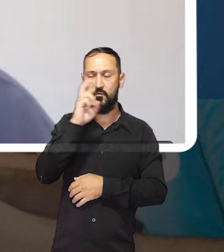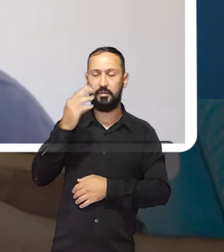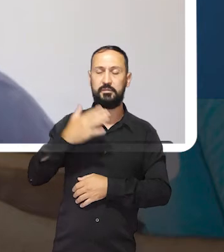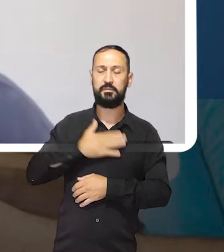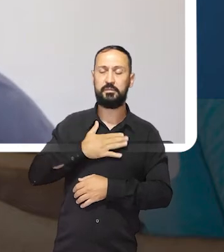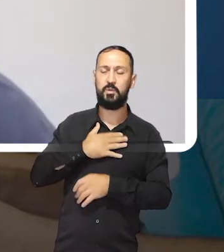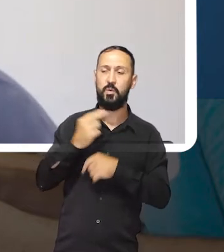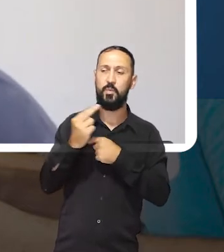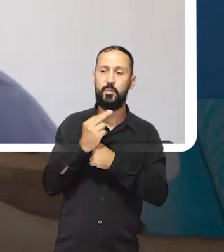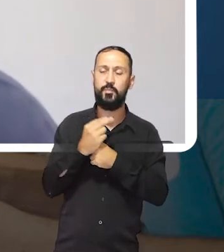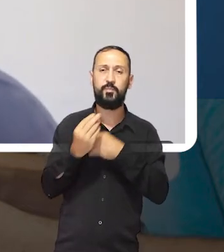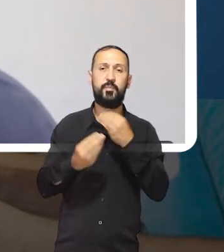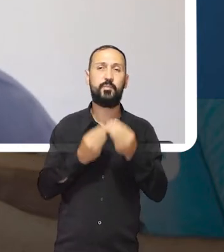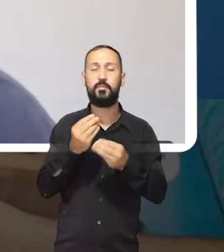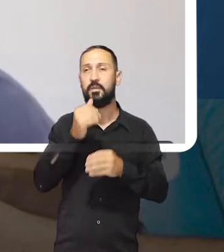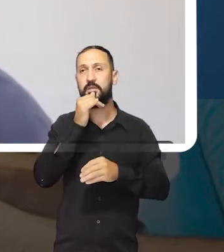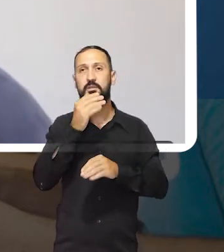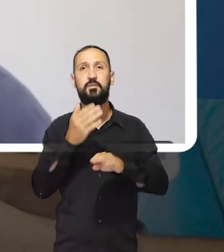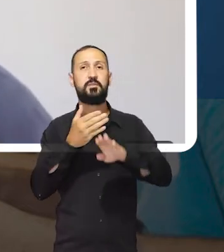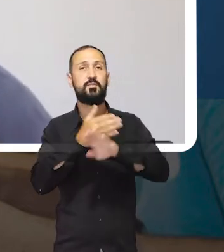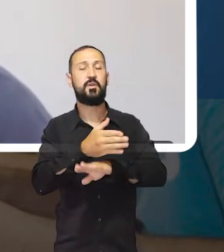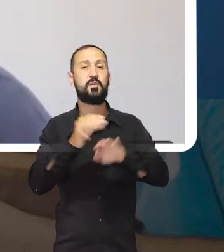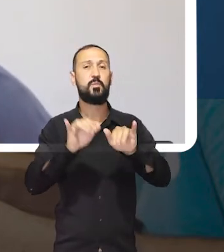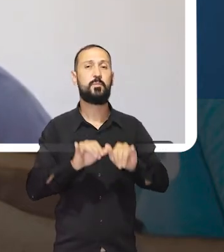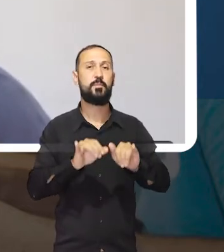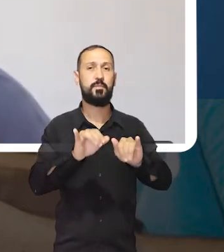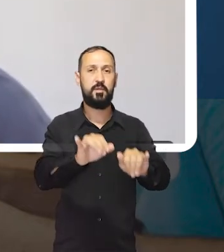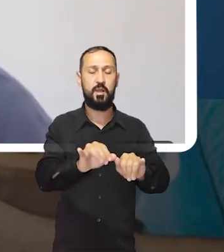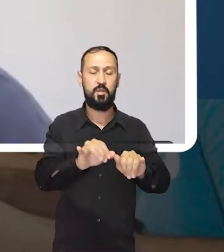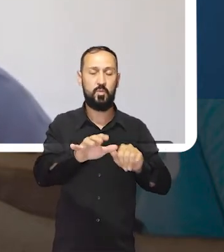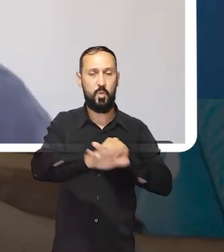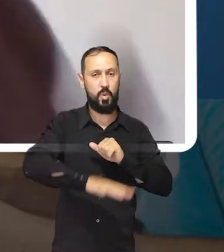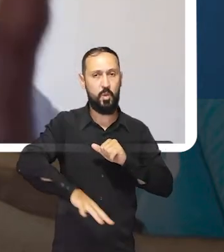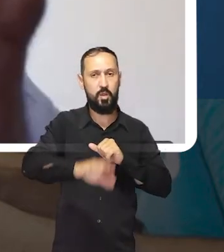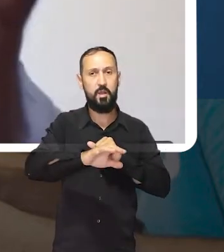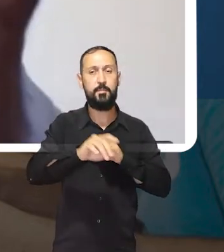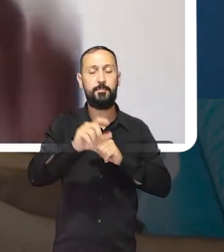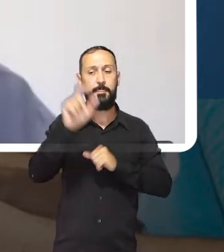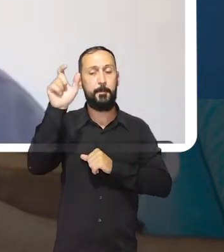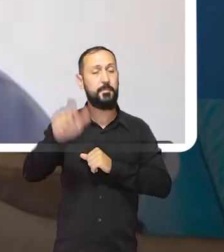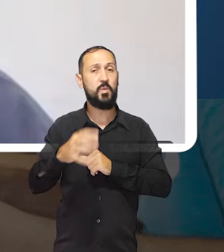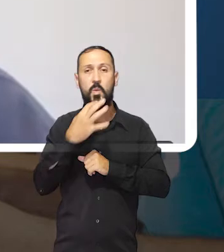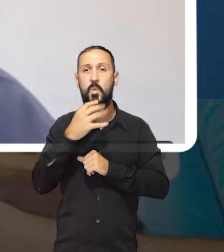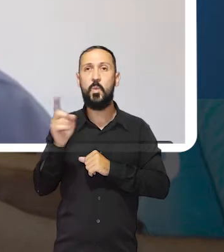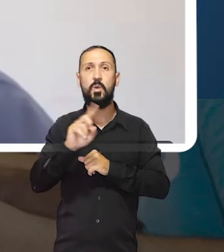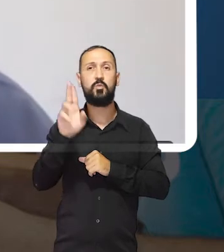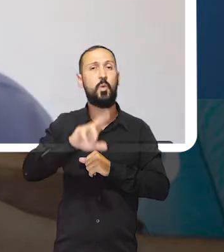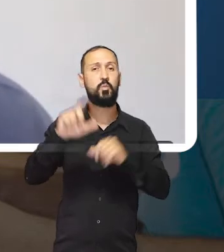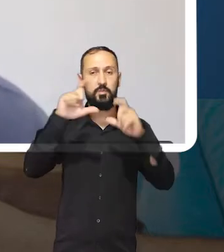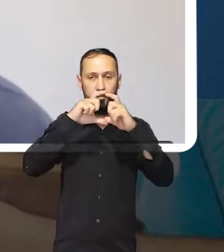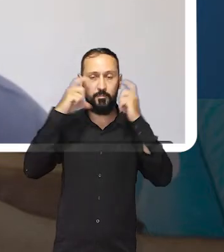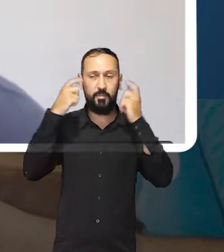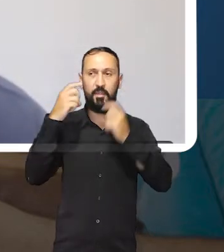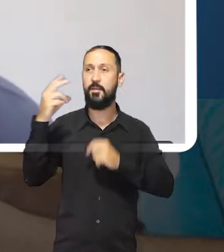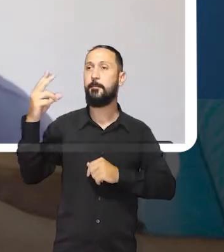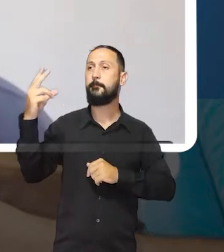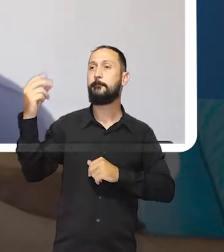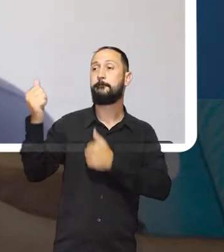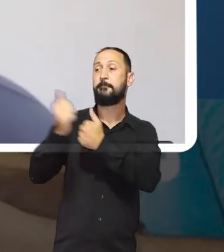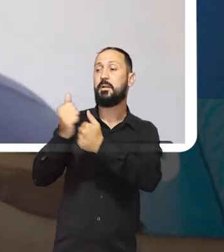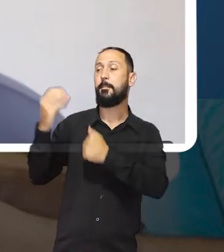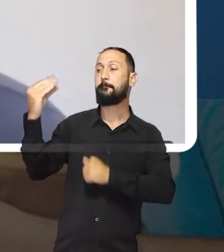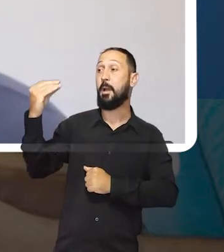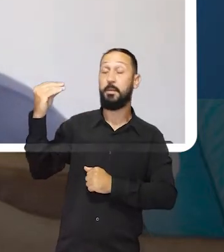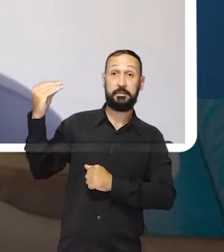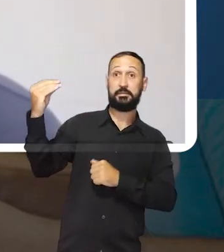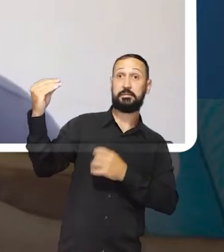uns dos outros. Como aqui, por exemplo, se você vai no mercado, no local, e uma pessoa desconhecida, sem máscara, fala